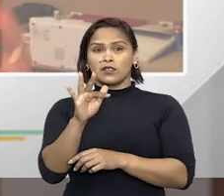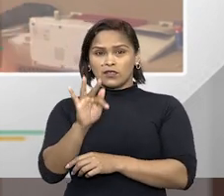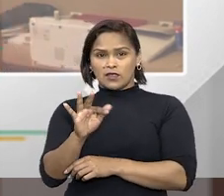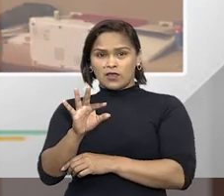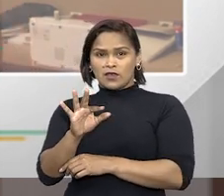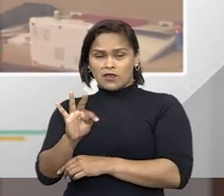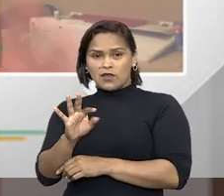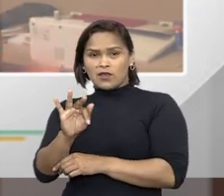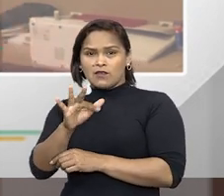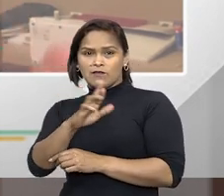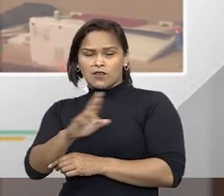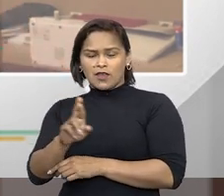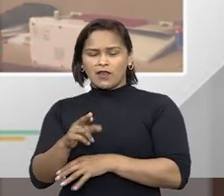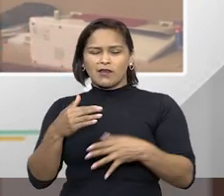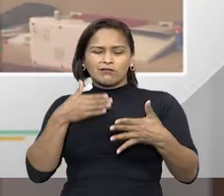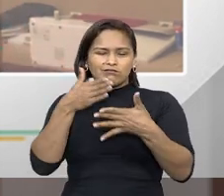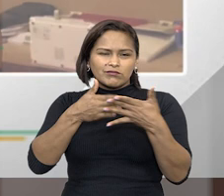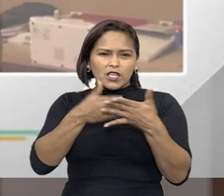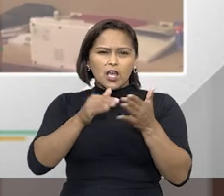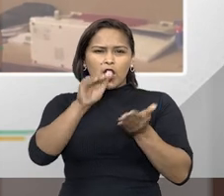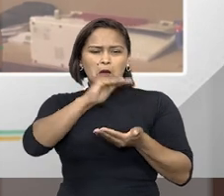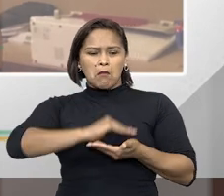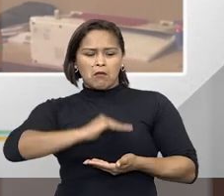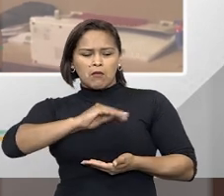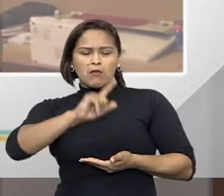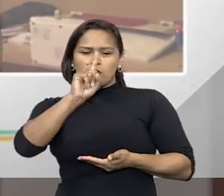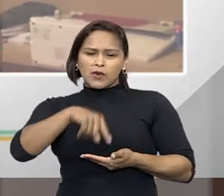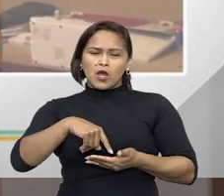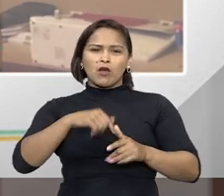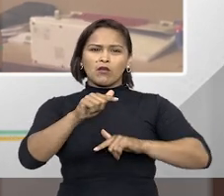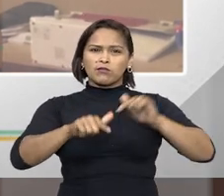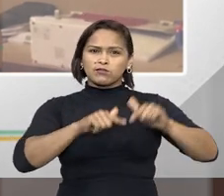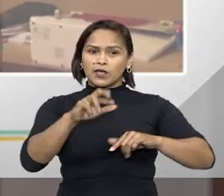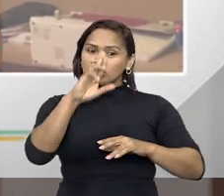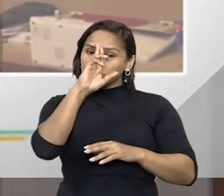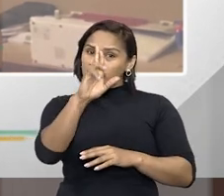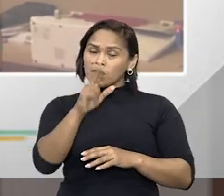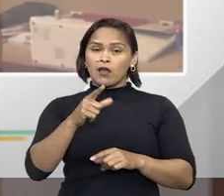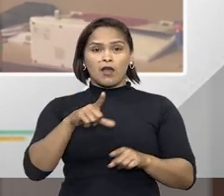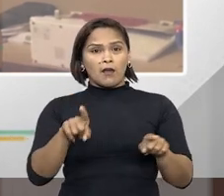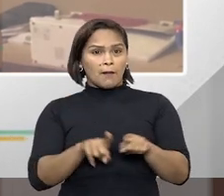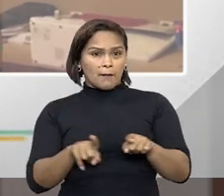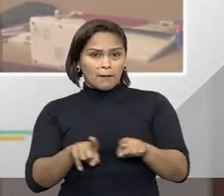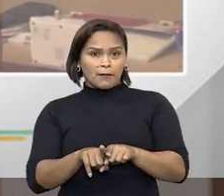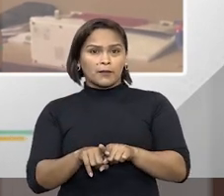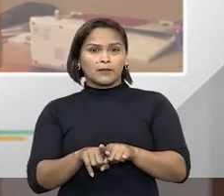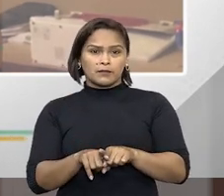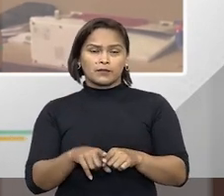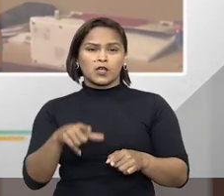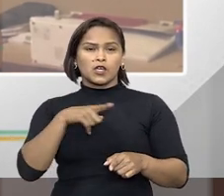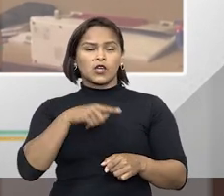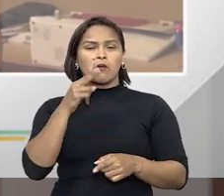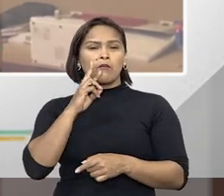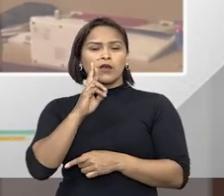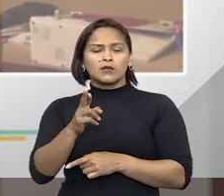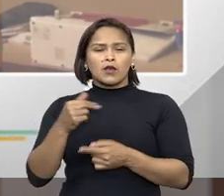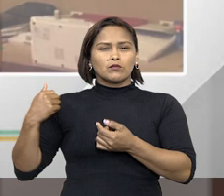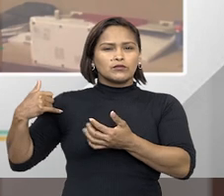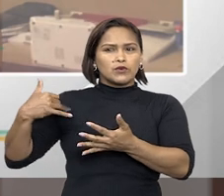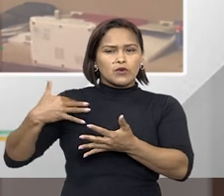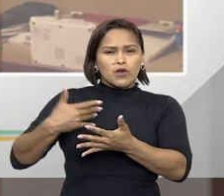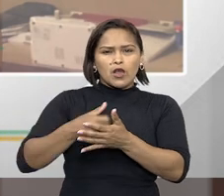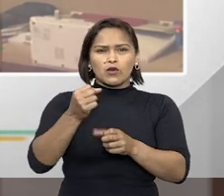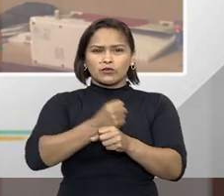ele era um tribunal muito limitado. Mas havia uma reação também, ao longo de décadas, dentro